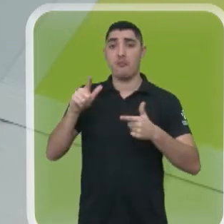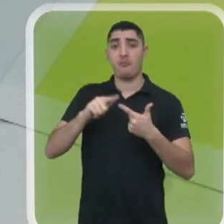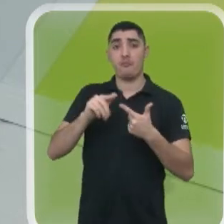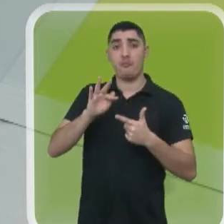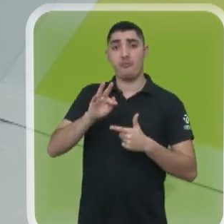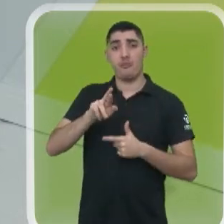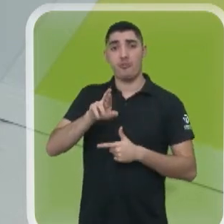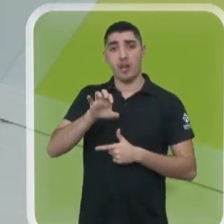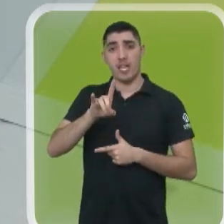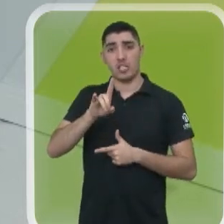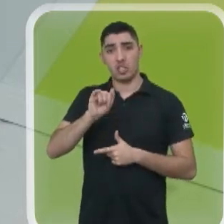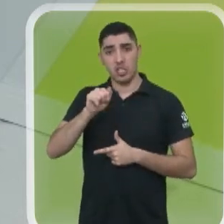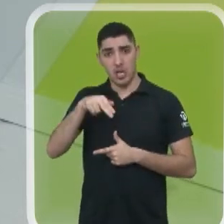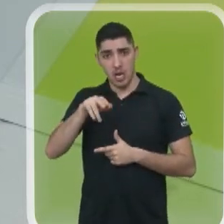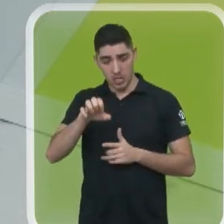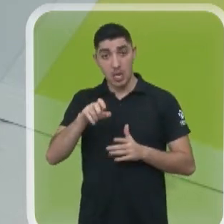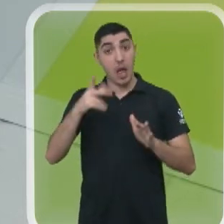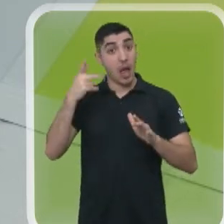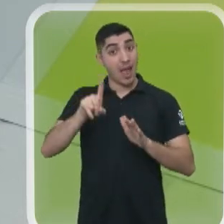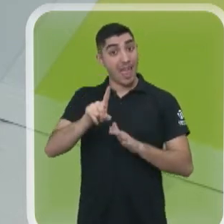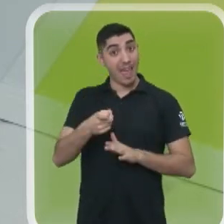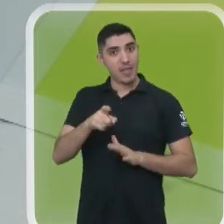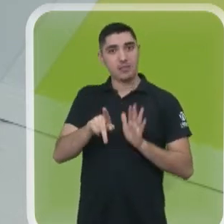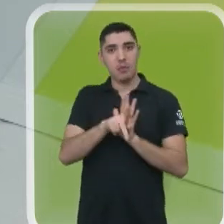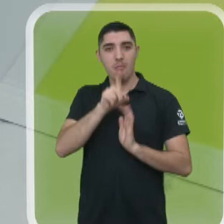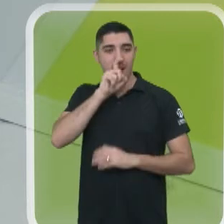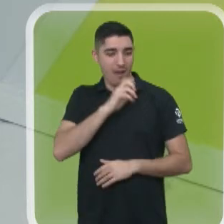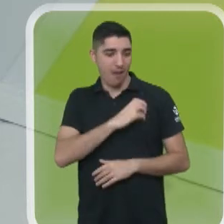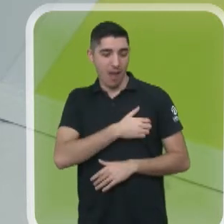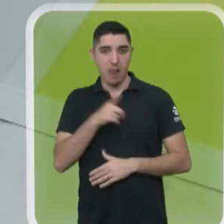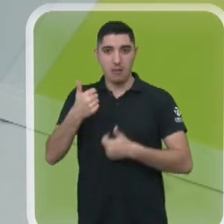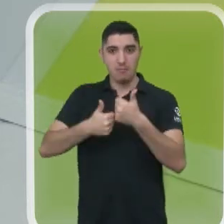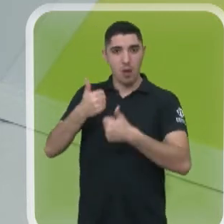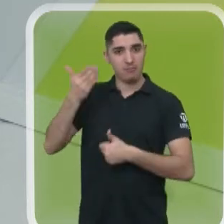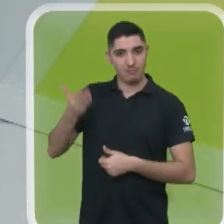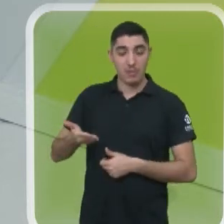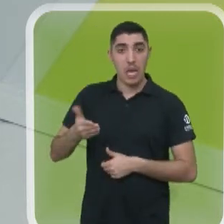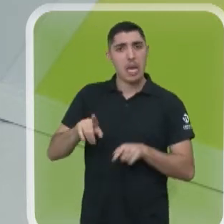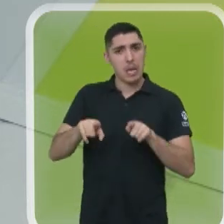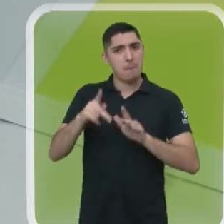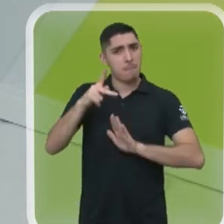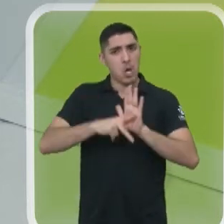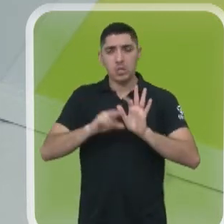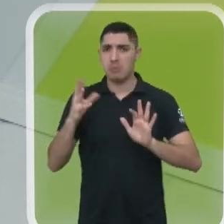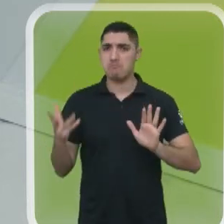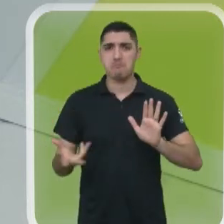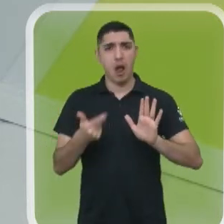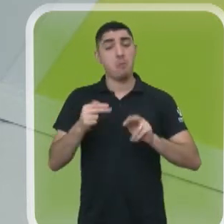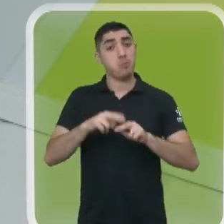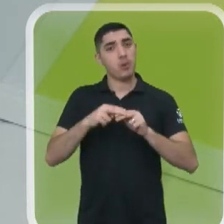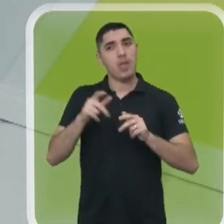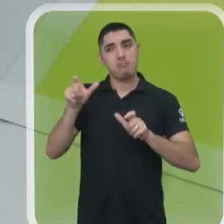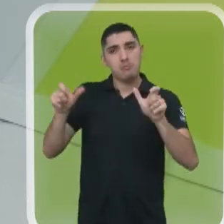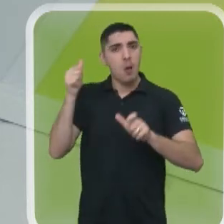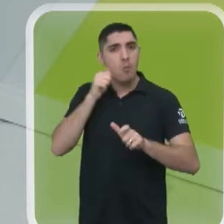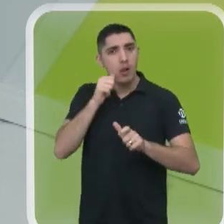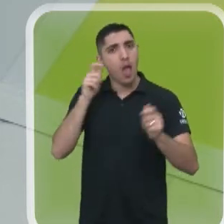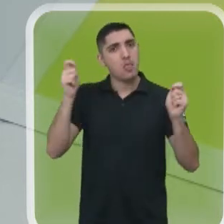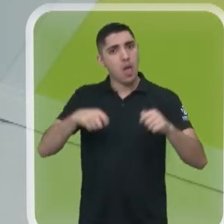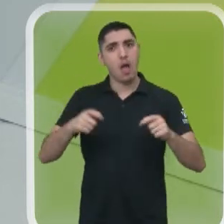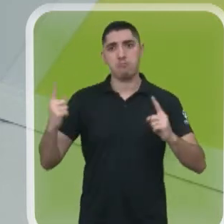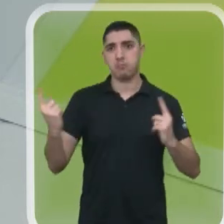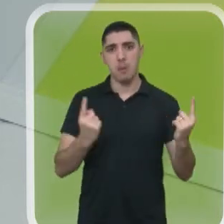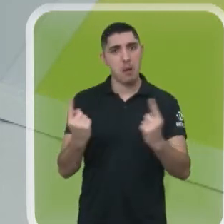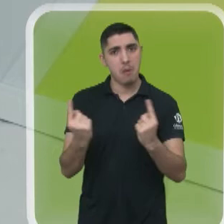também Educadora física ex-jogadora do São José o projeto mais do que bacana lembro não para dar espaço para mulherada que às vezes